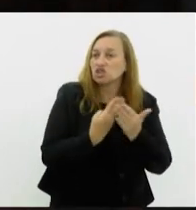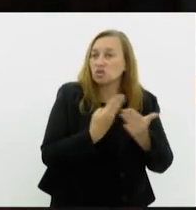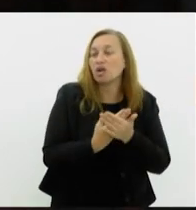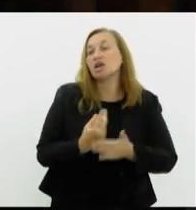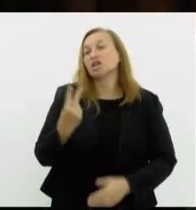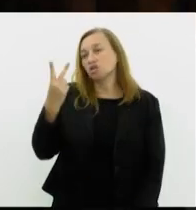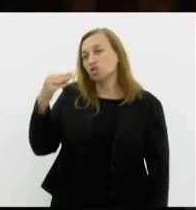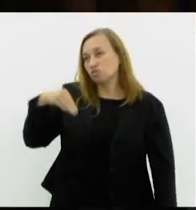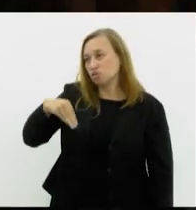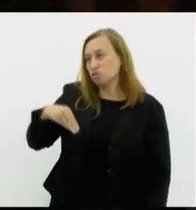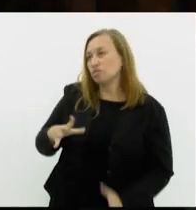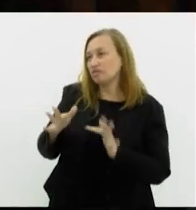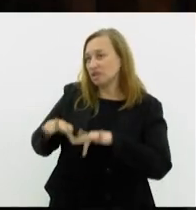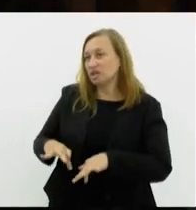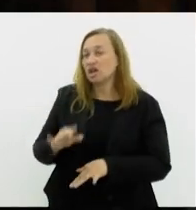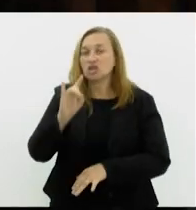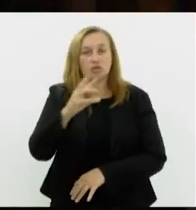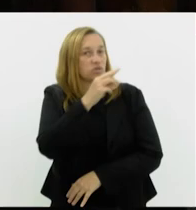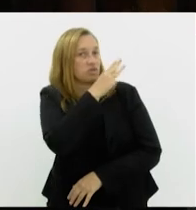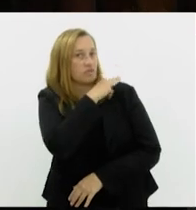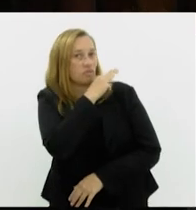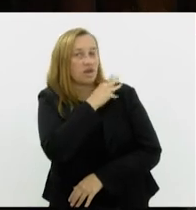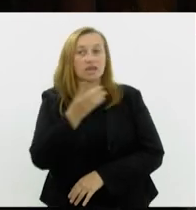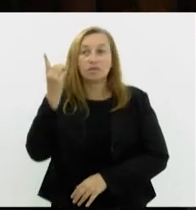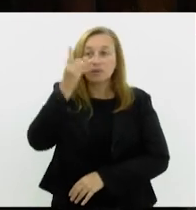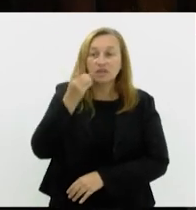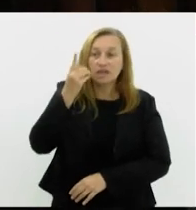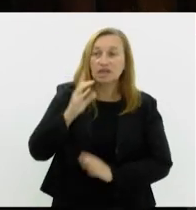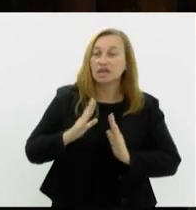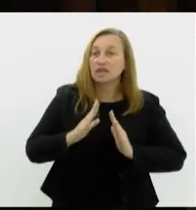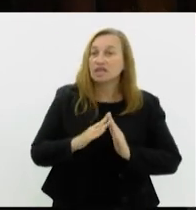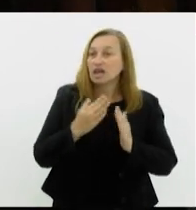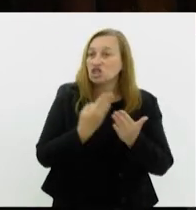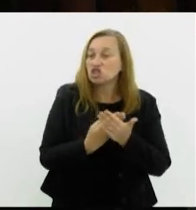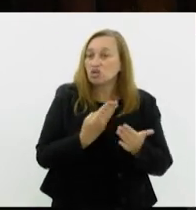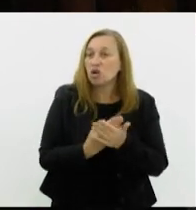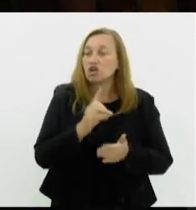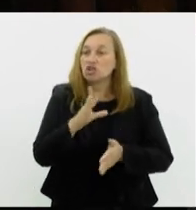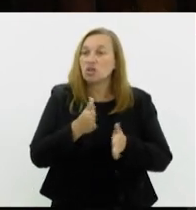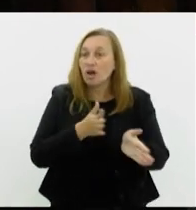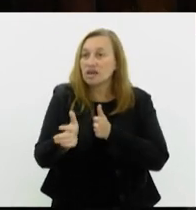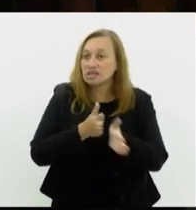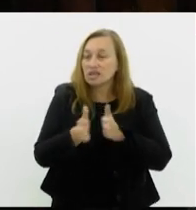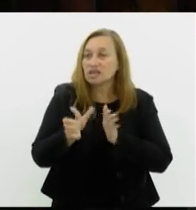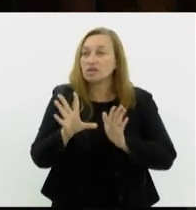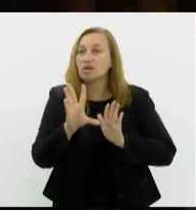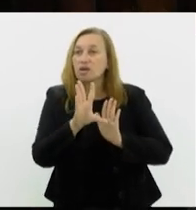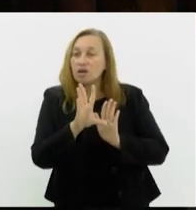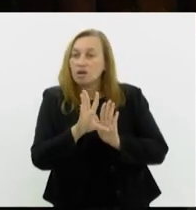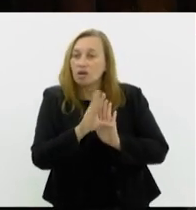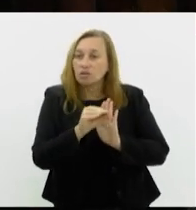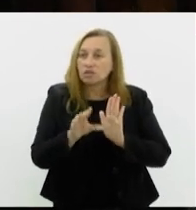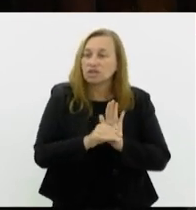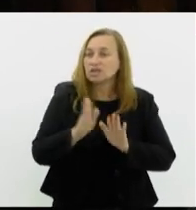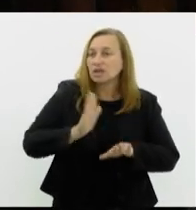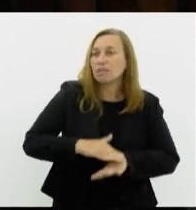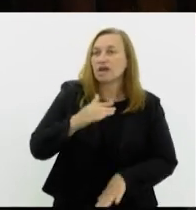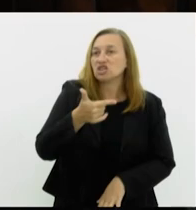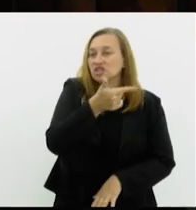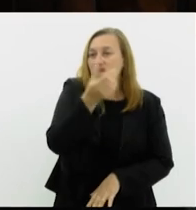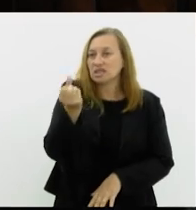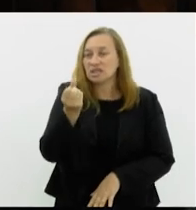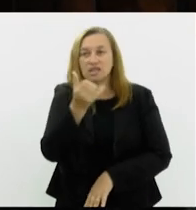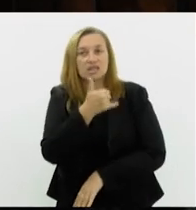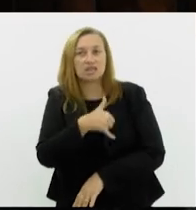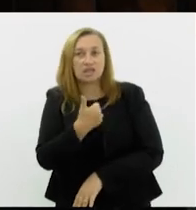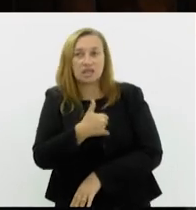2 minutos para concluir. É só para o ensino médio, deputada. Na escola, só vai ter acesso a esse conteúdo quem tem mais de 16 anos.